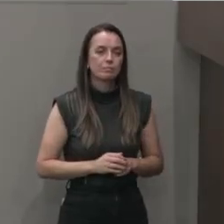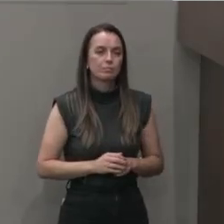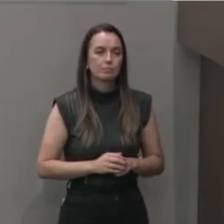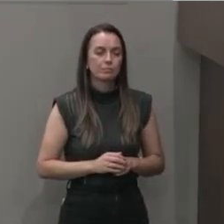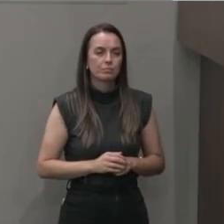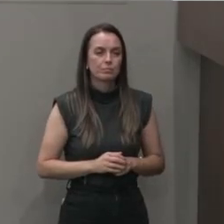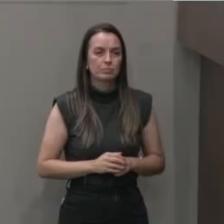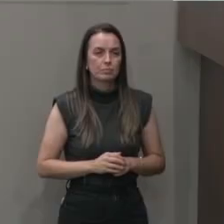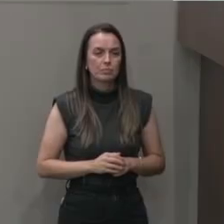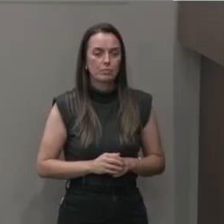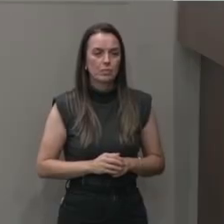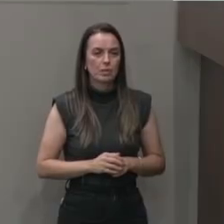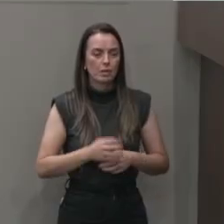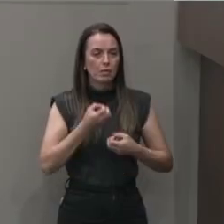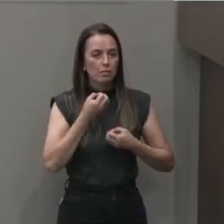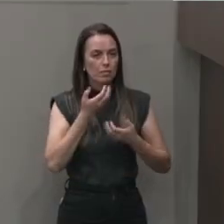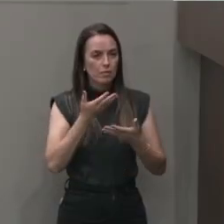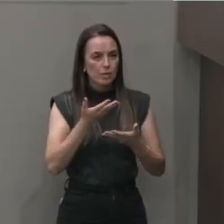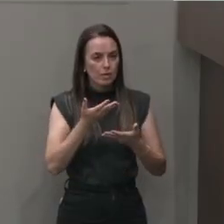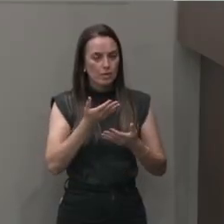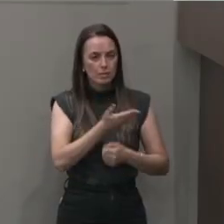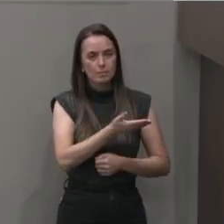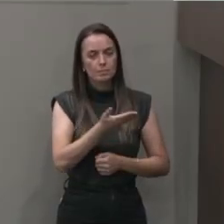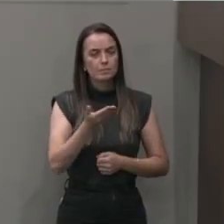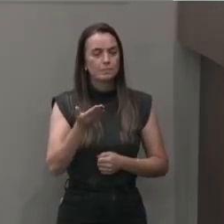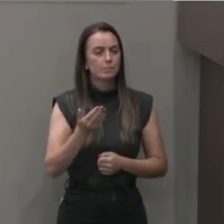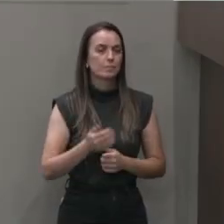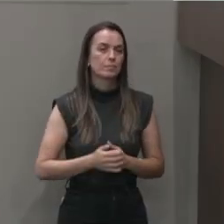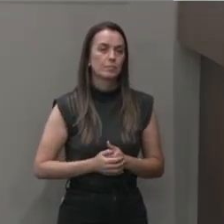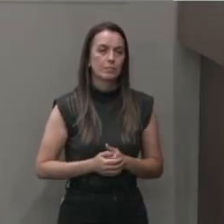E quero dizer aos senhores que